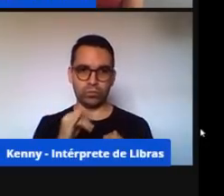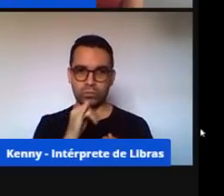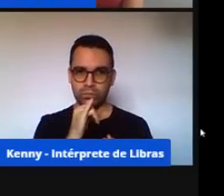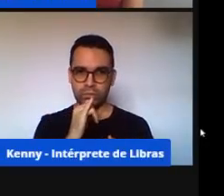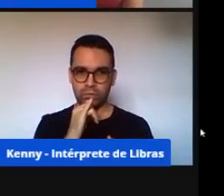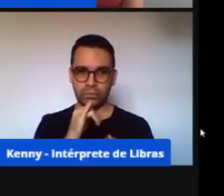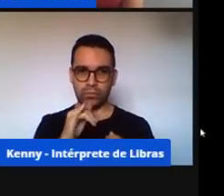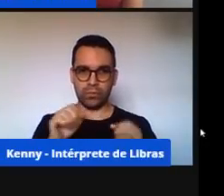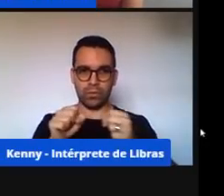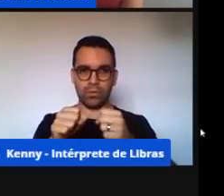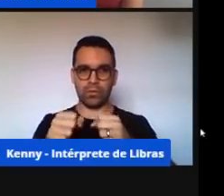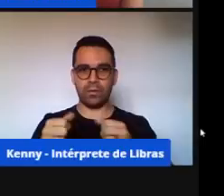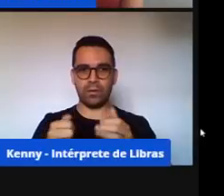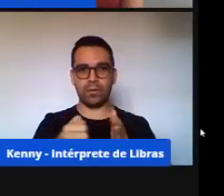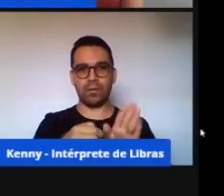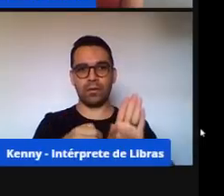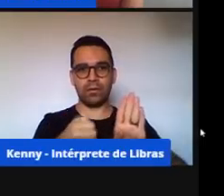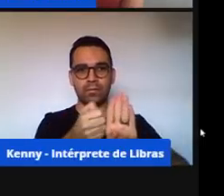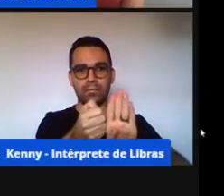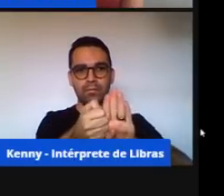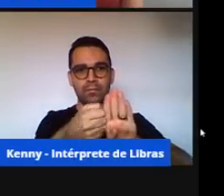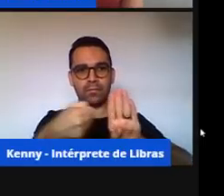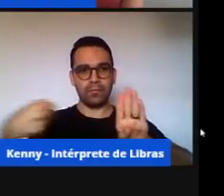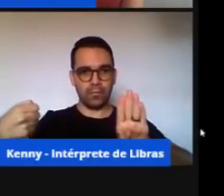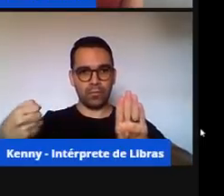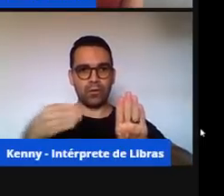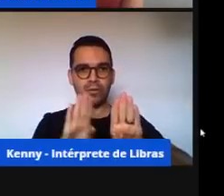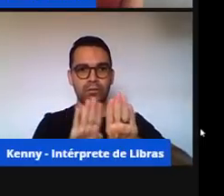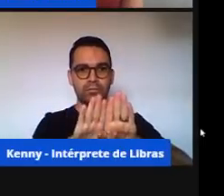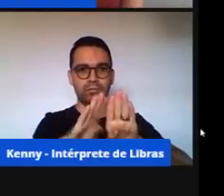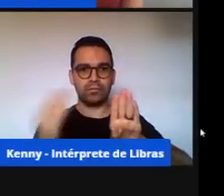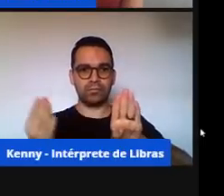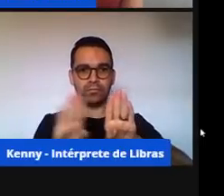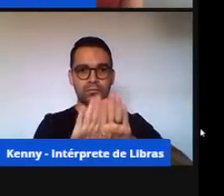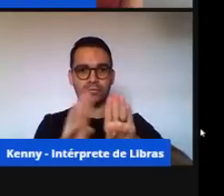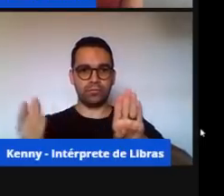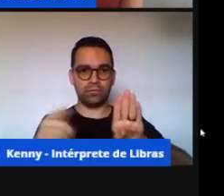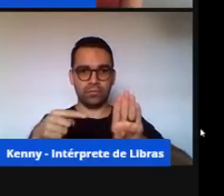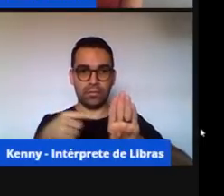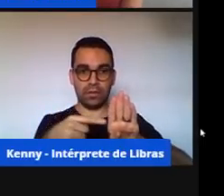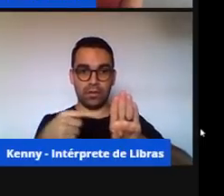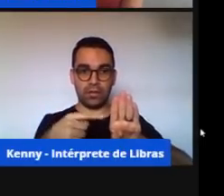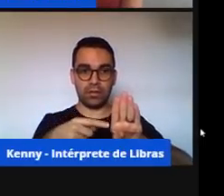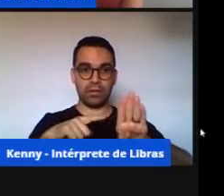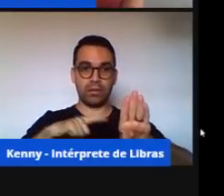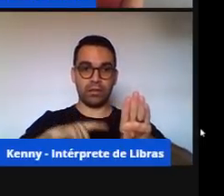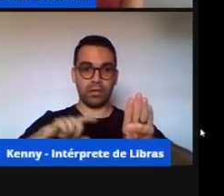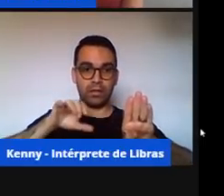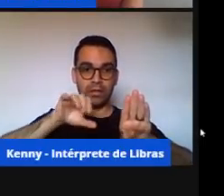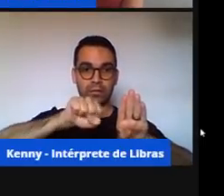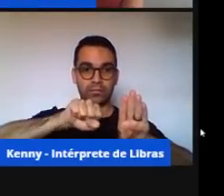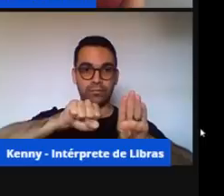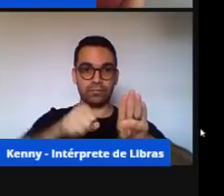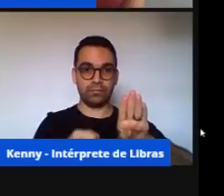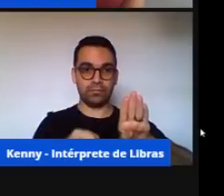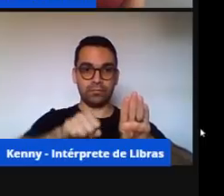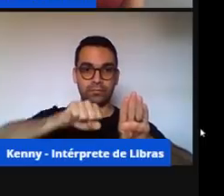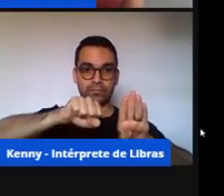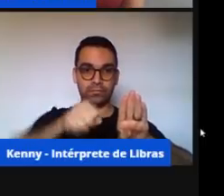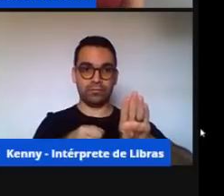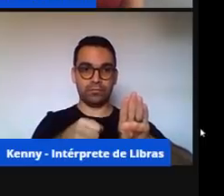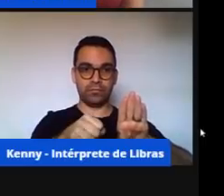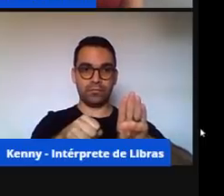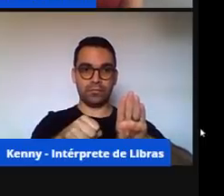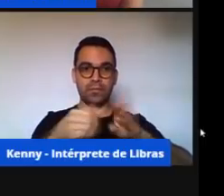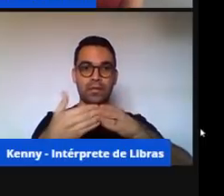como maçanetas, corrimãos, essas superfícies que são mais perigosas, vamos dizer assim, e por isso tem que